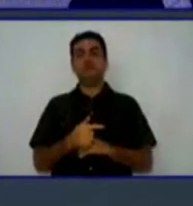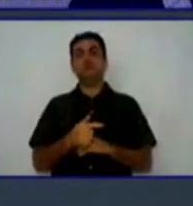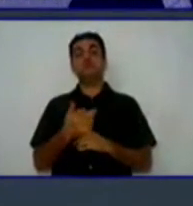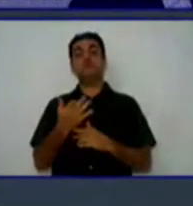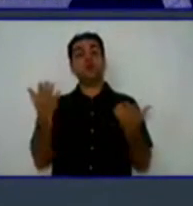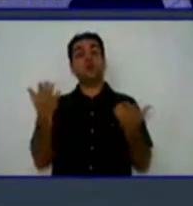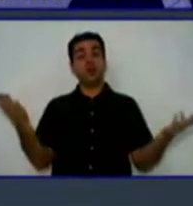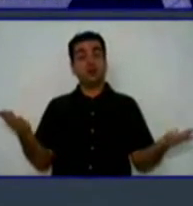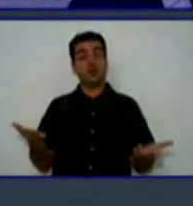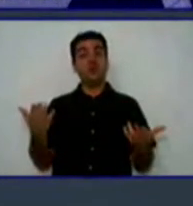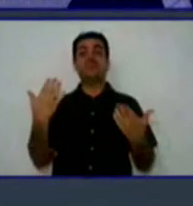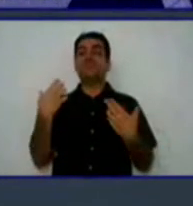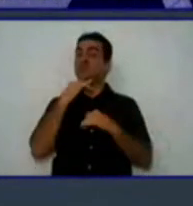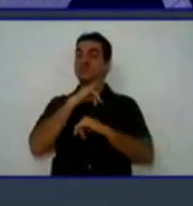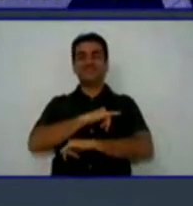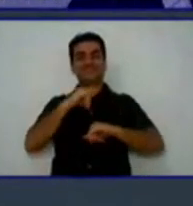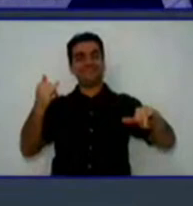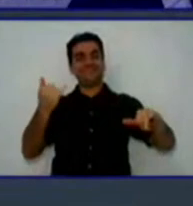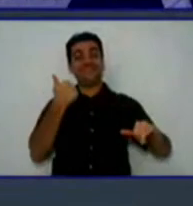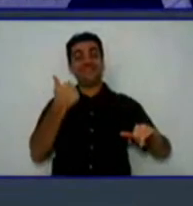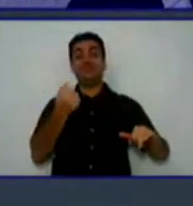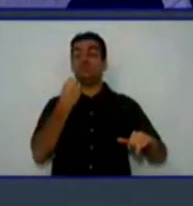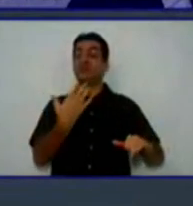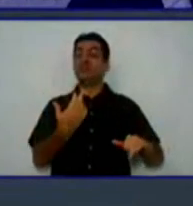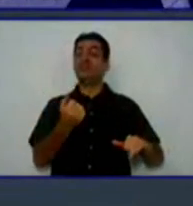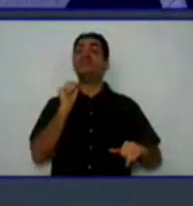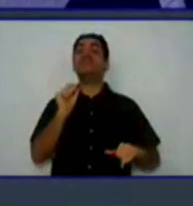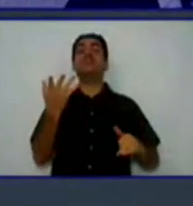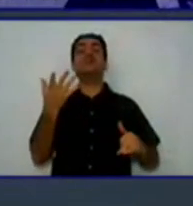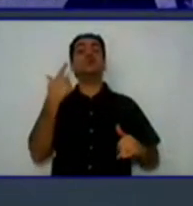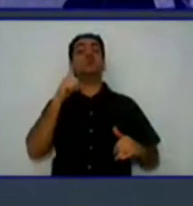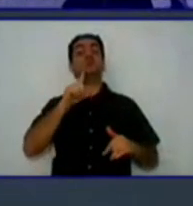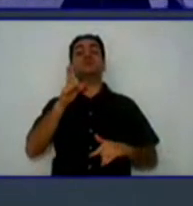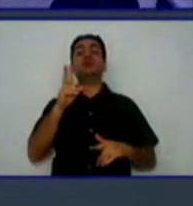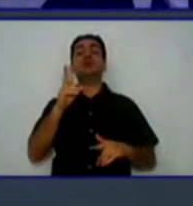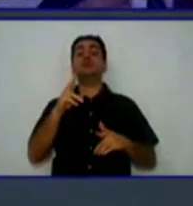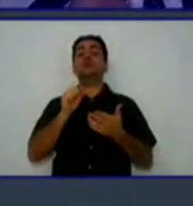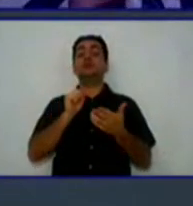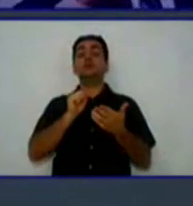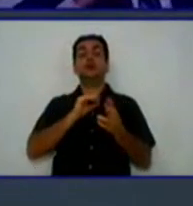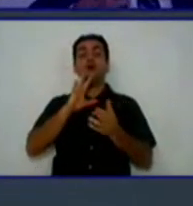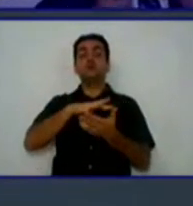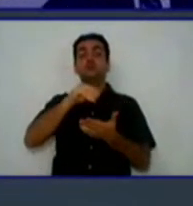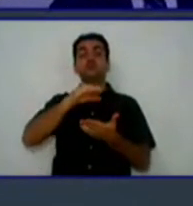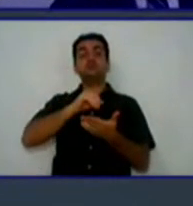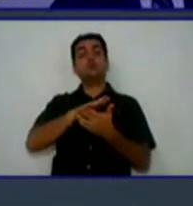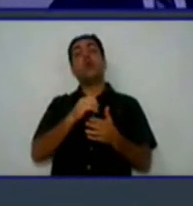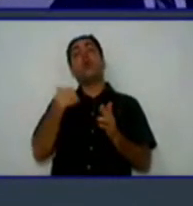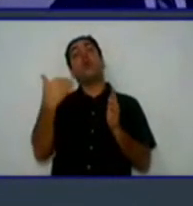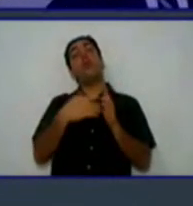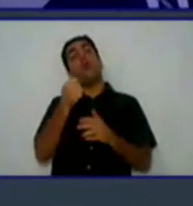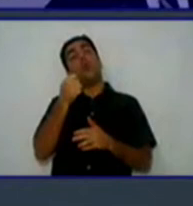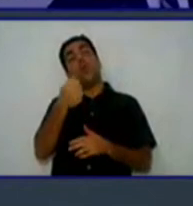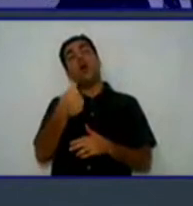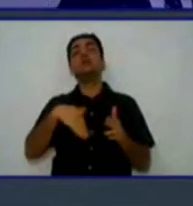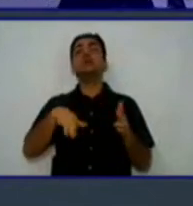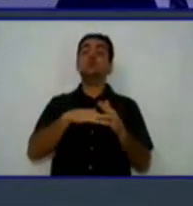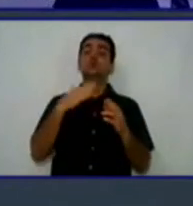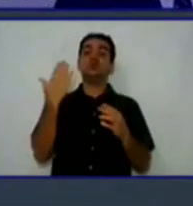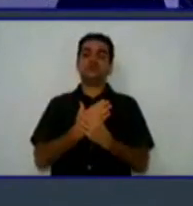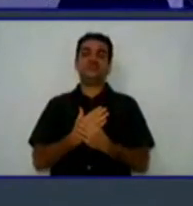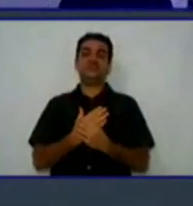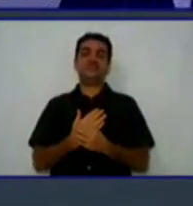boa notícia de que já conseguimos digitalizar a quase totalidade dos nossos processos. Na